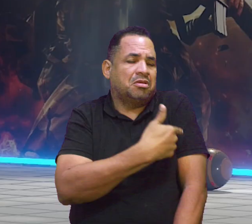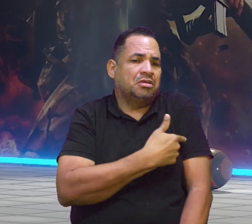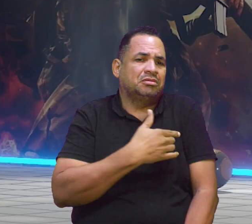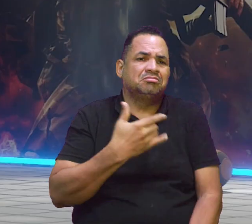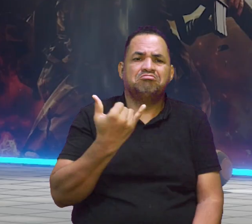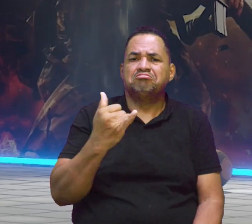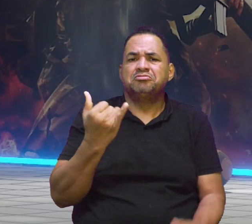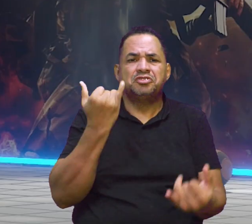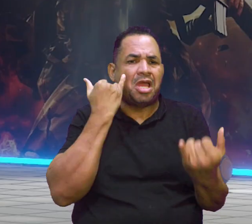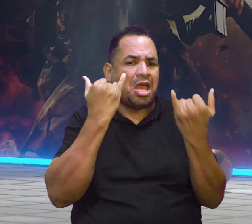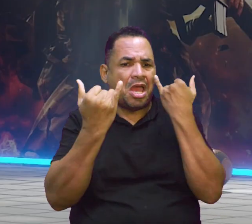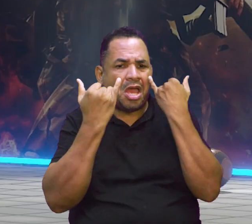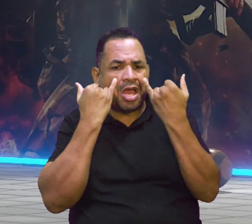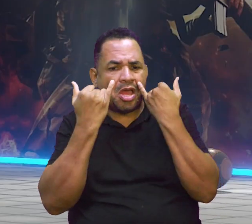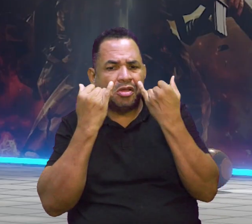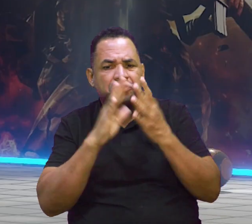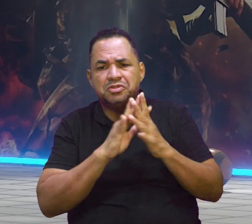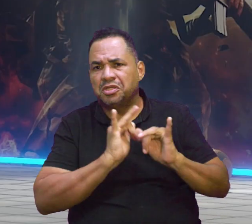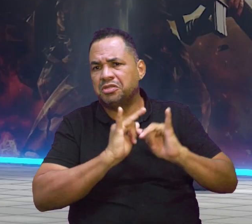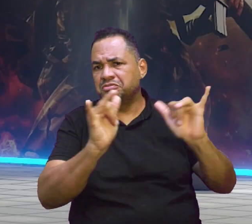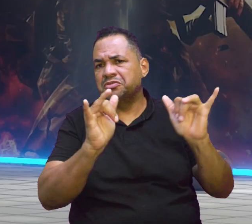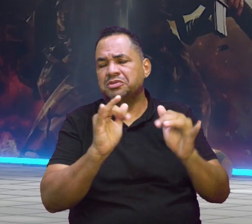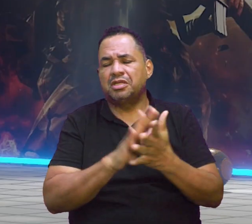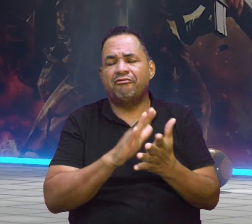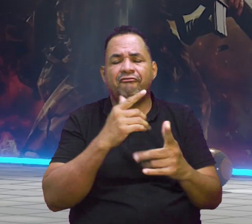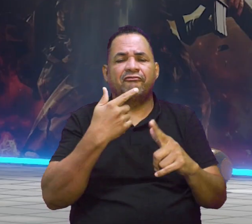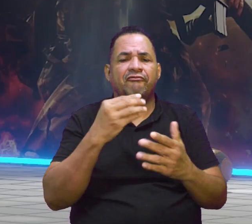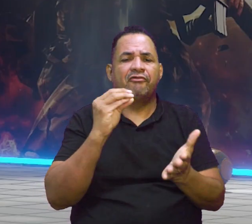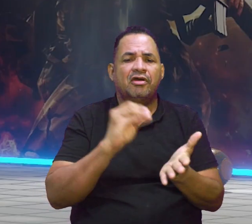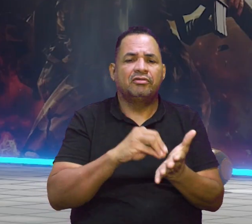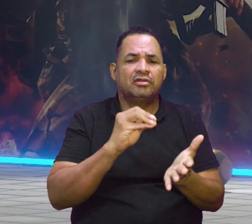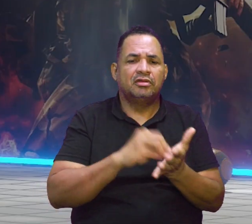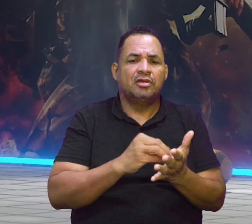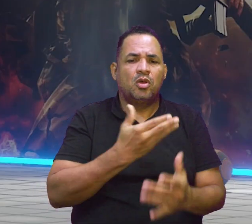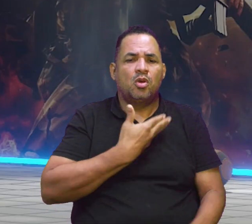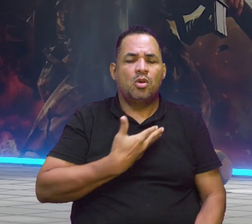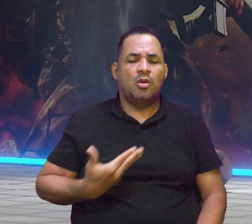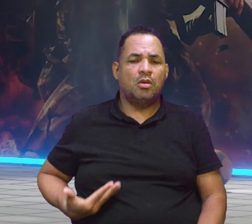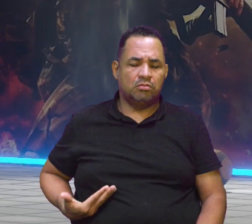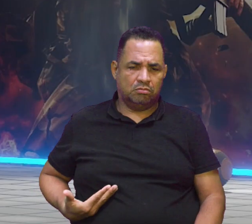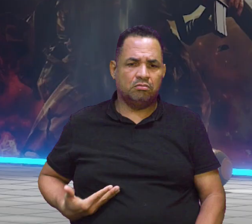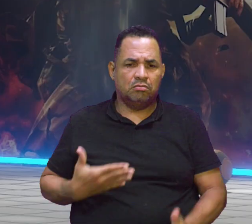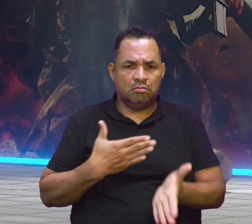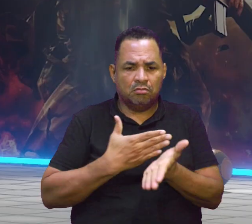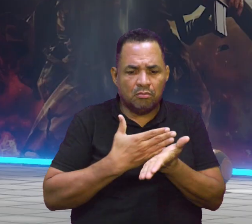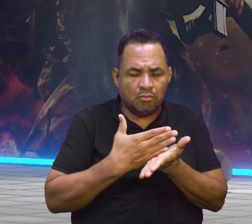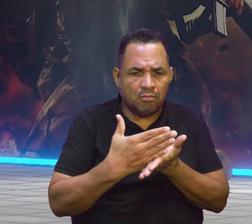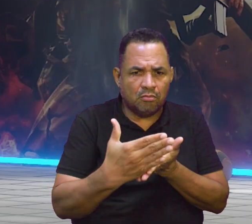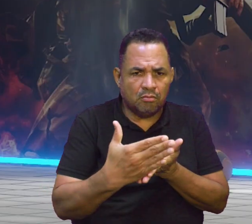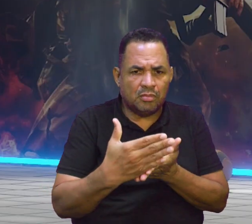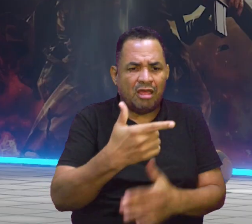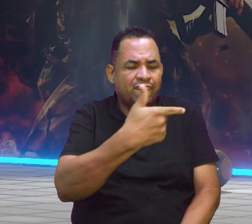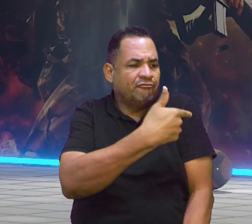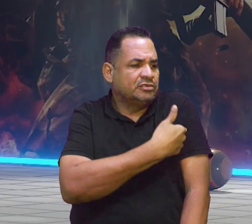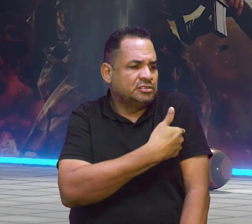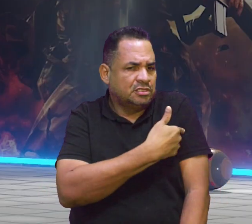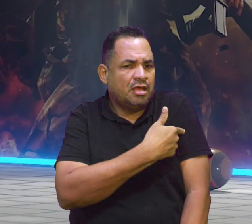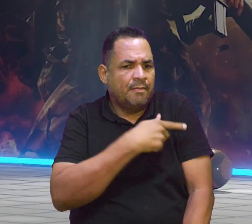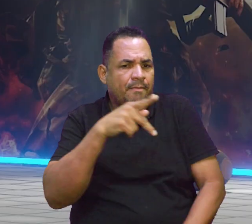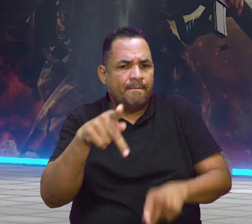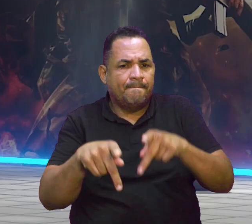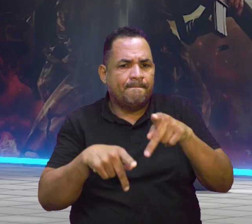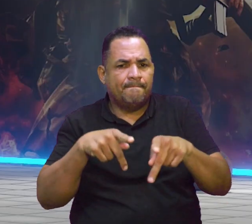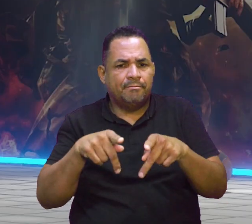de anúncio, não. Então o governo, ele vai começar a vacinar a população. Só que assim, não vai ser uma